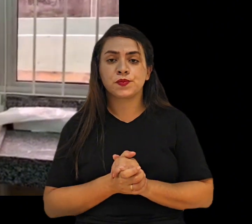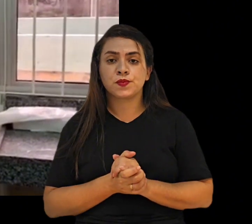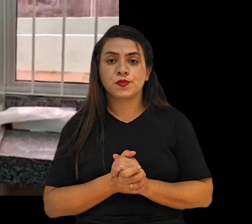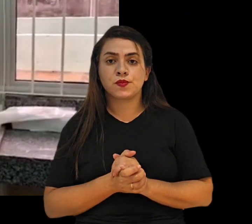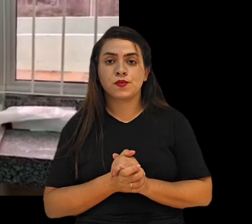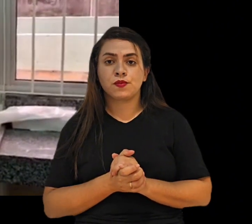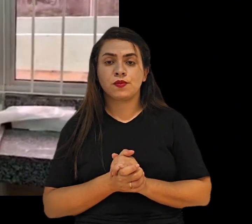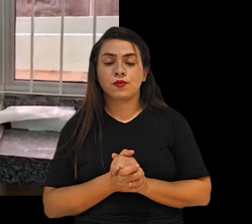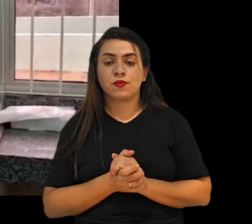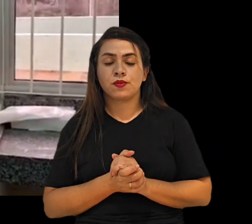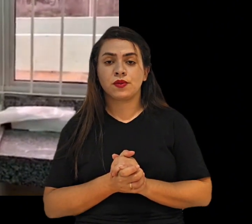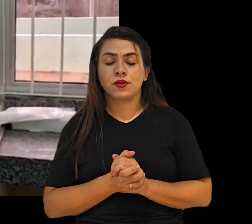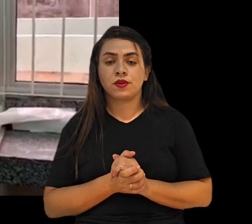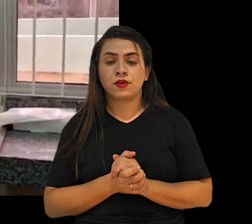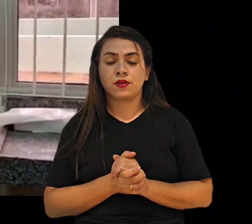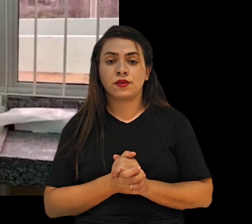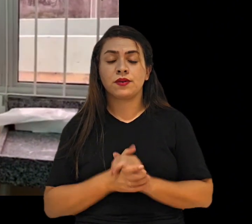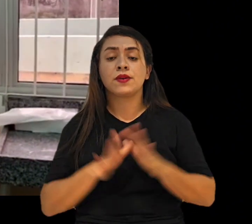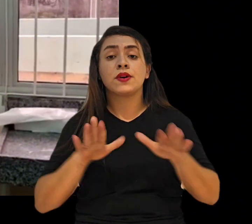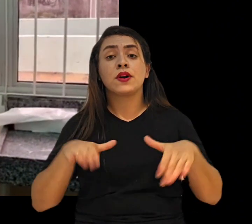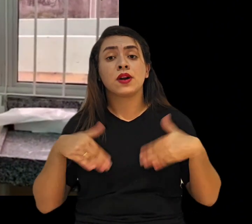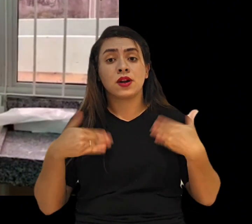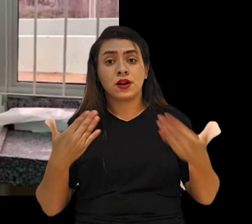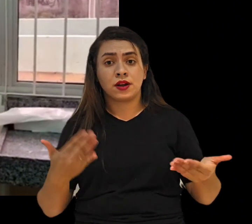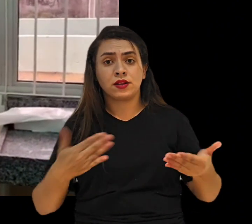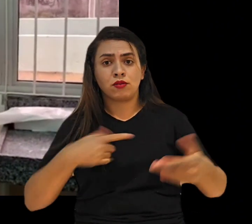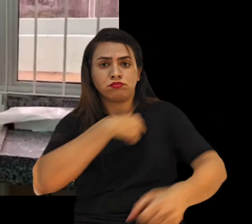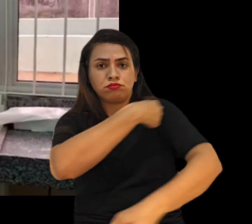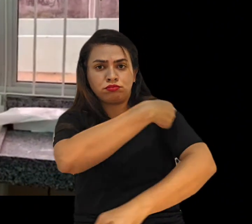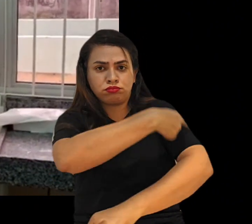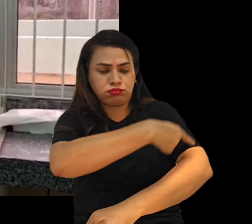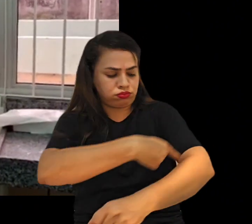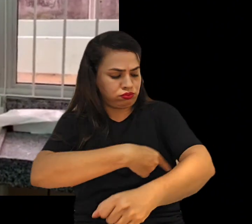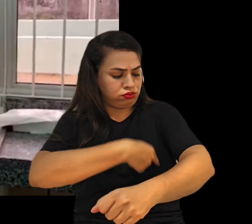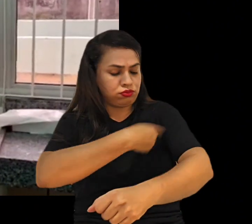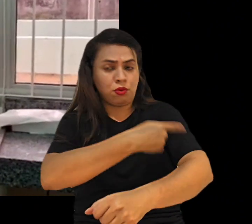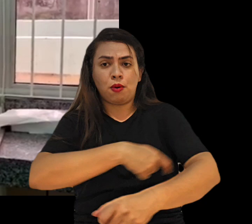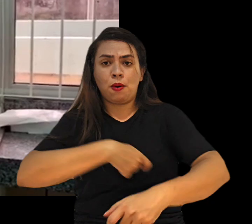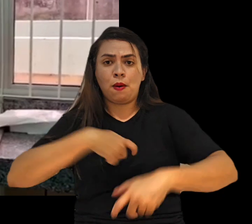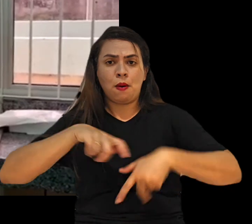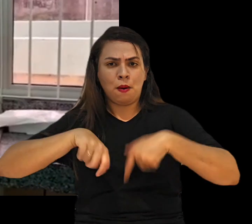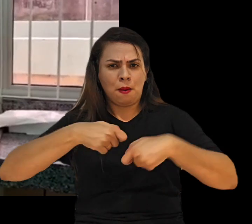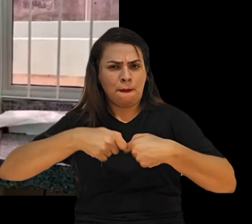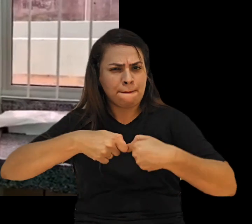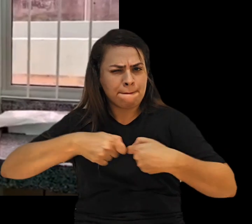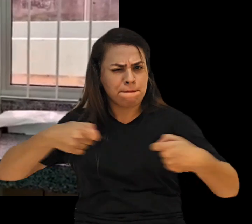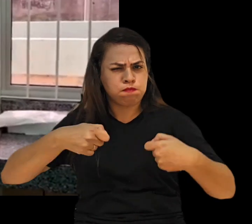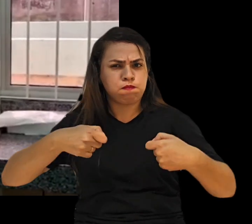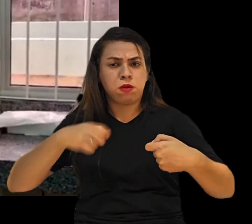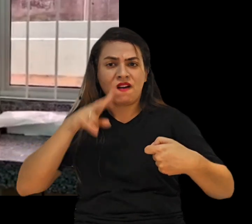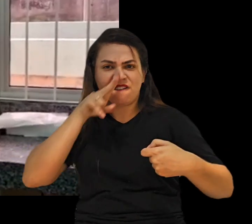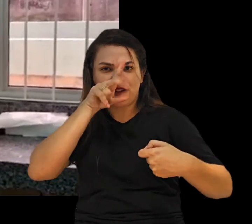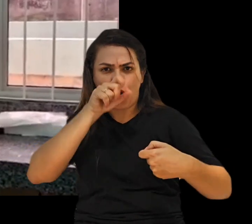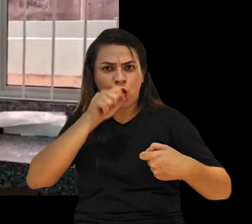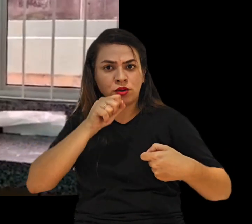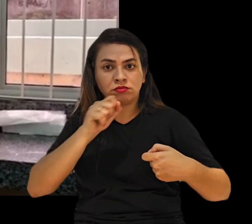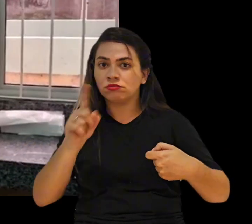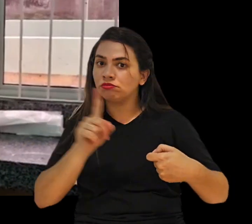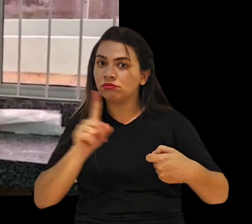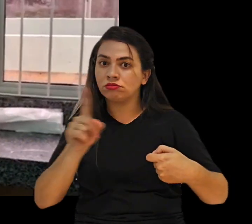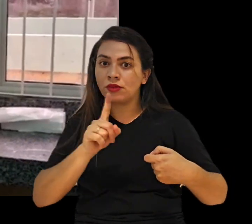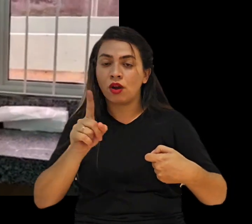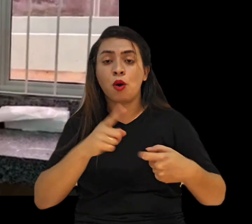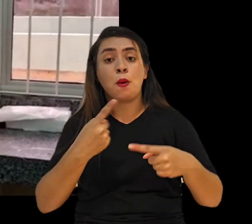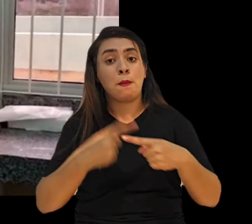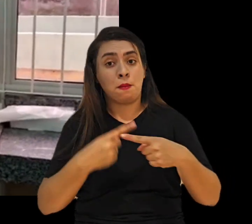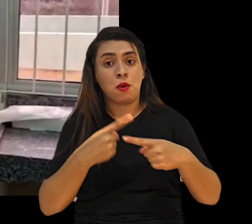o braço, de maneira que não fique muito apertado, tá? Porque senão vai atrapalhar o sangue circular e fazer a coleta. E